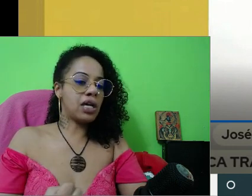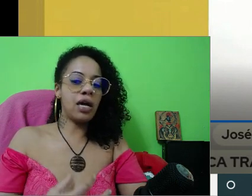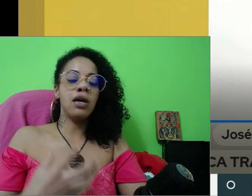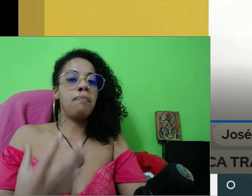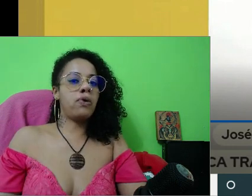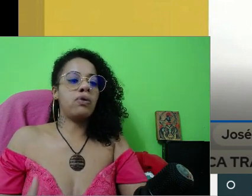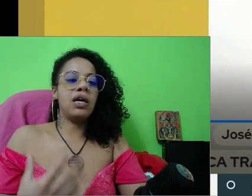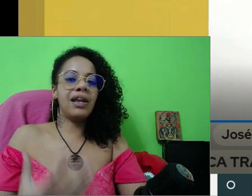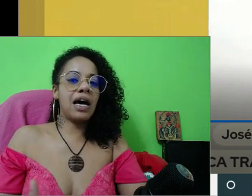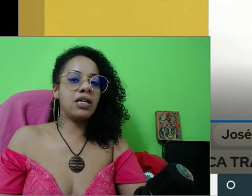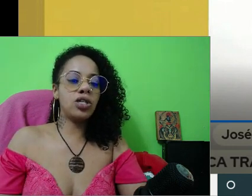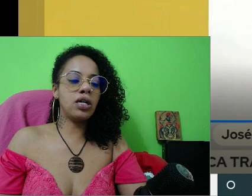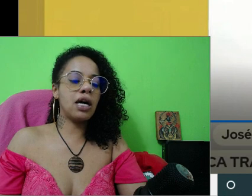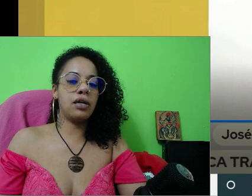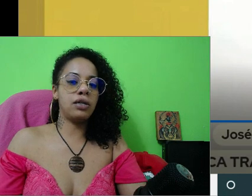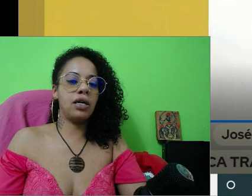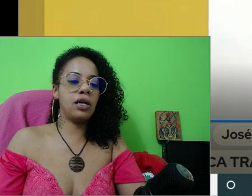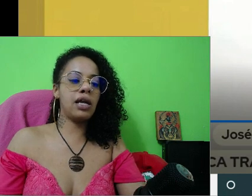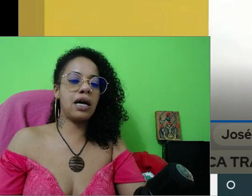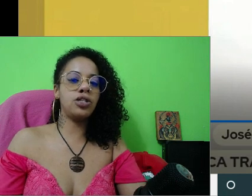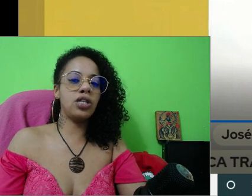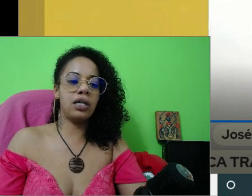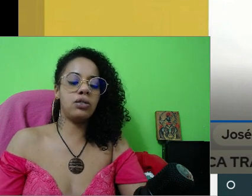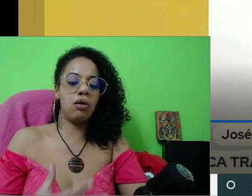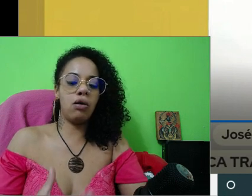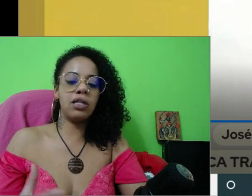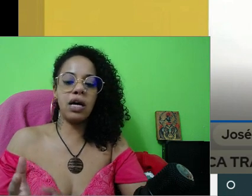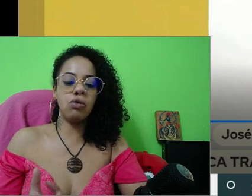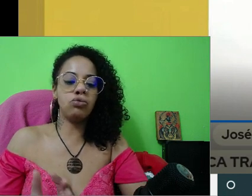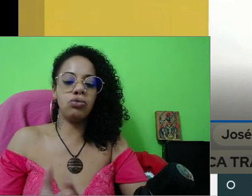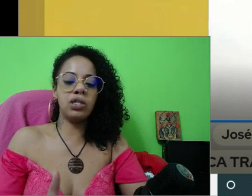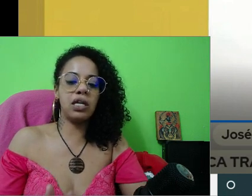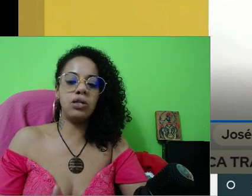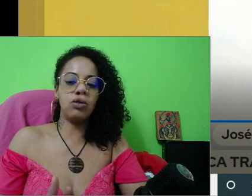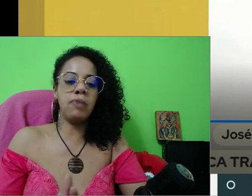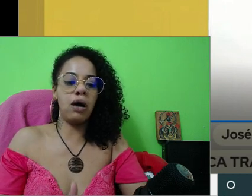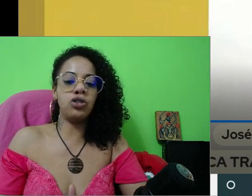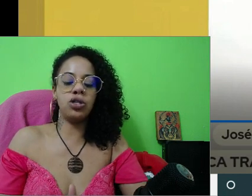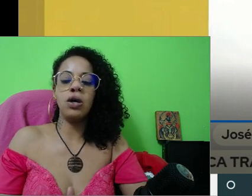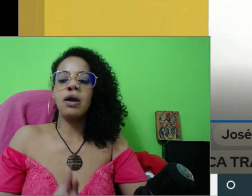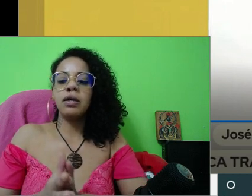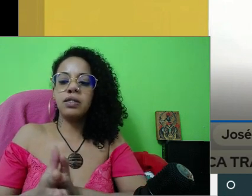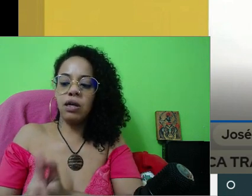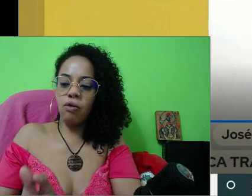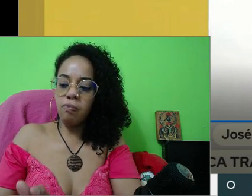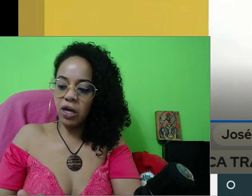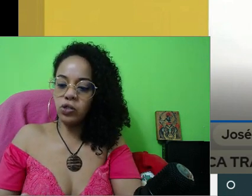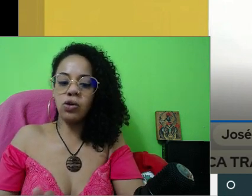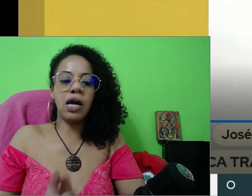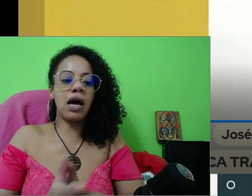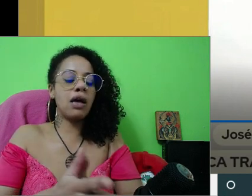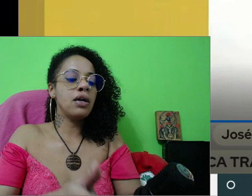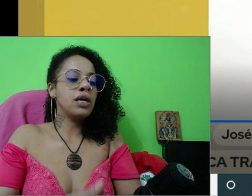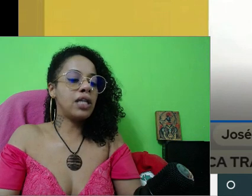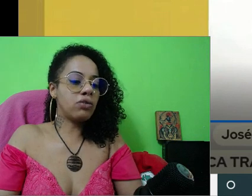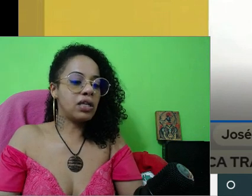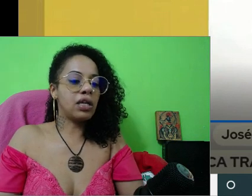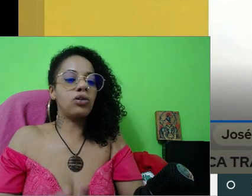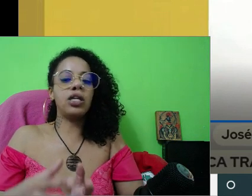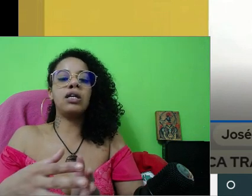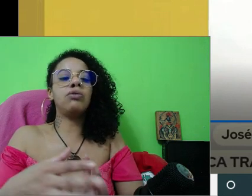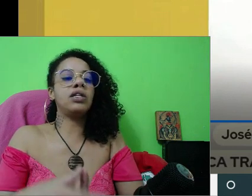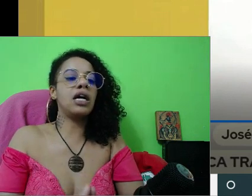não sei o quê pô relaxa cara relaxa é só ter a conduta ali normal de ser o mencionar